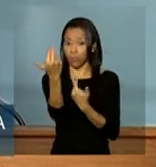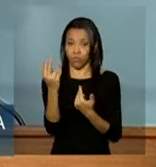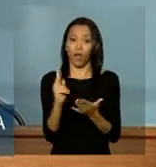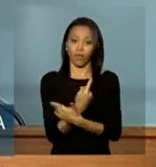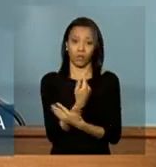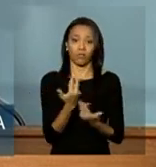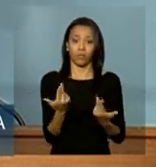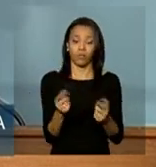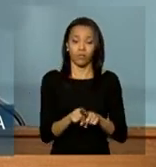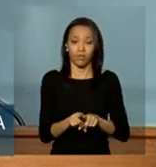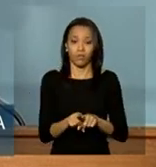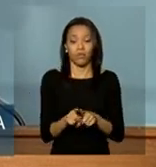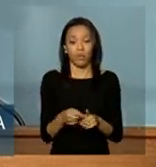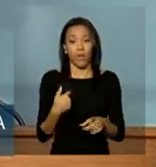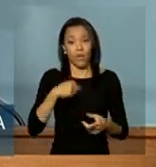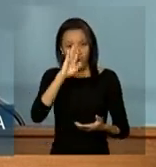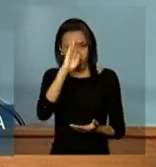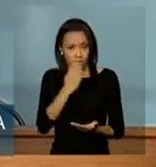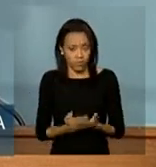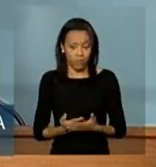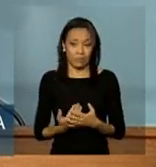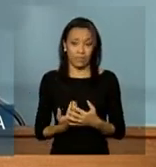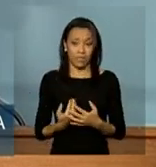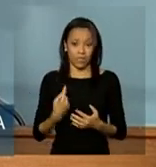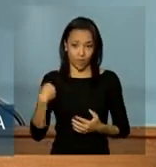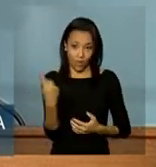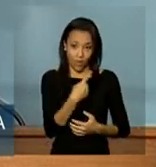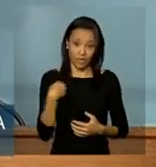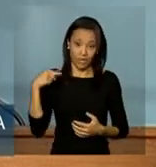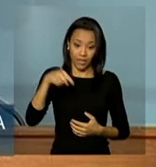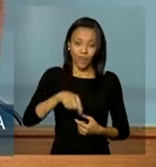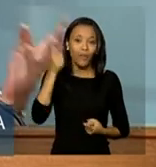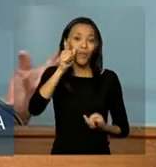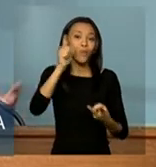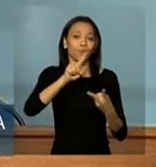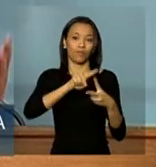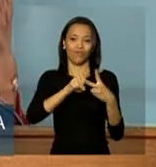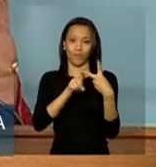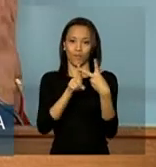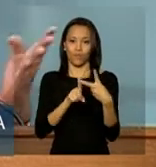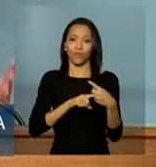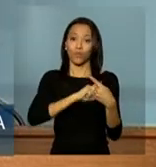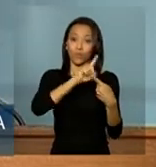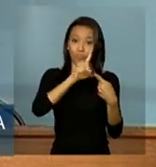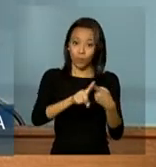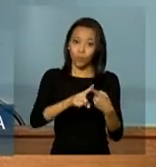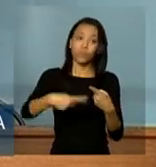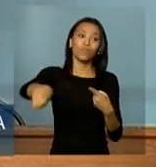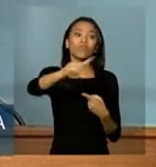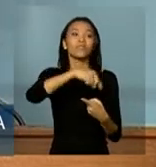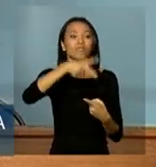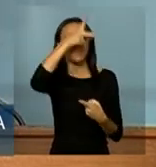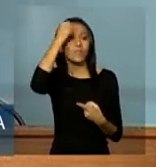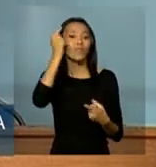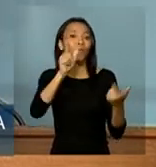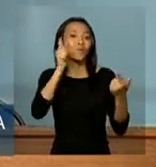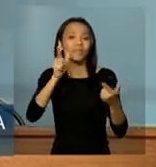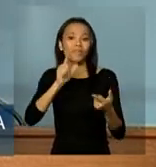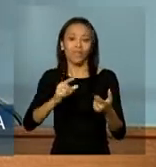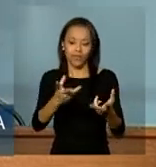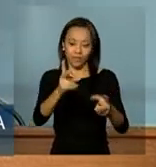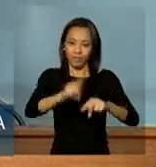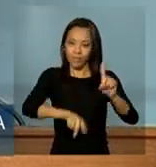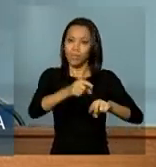eu acredito que aqui nós tivemos 2 ganhos. Um ganho que é o dos senhores prefeitos, outro ganho que